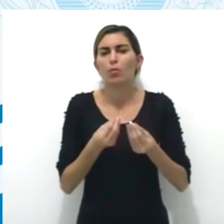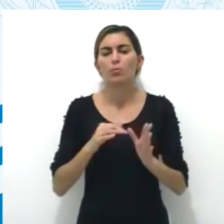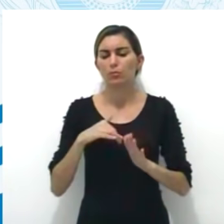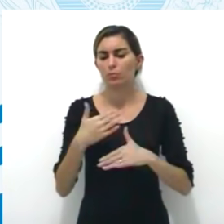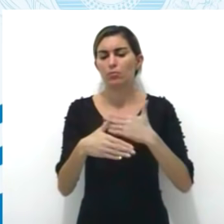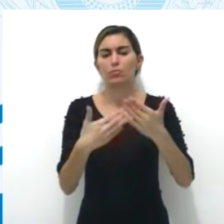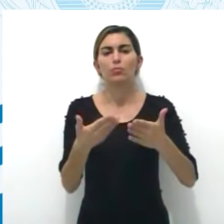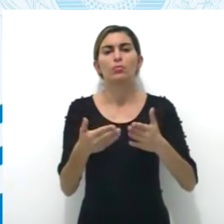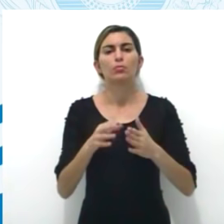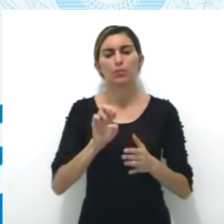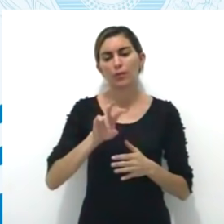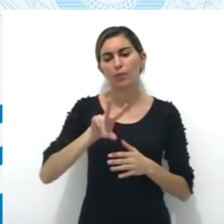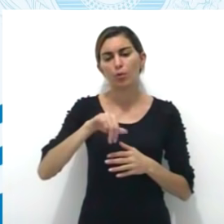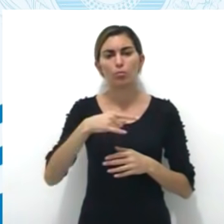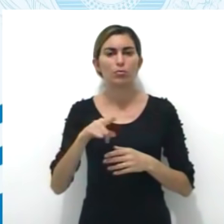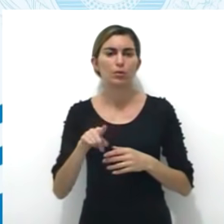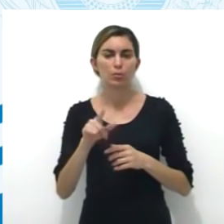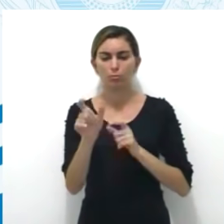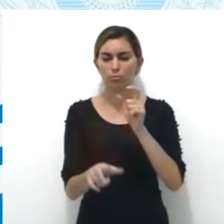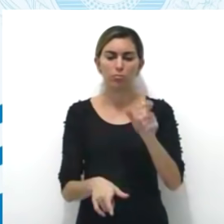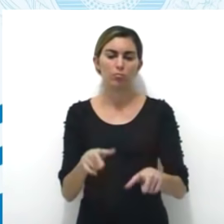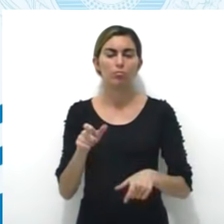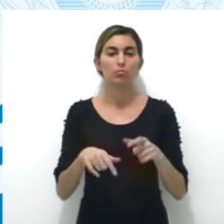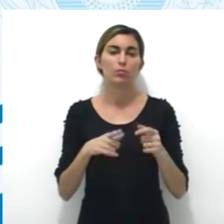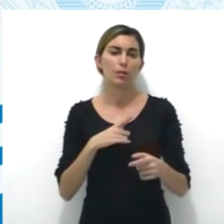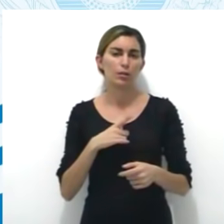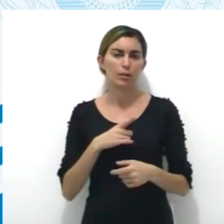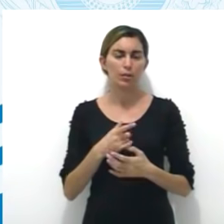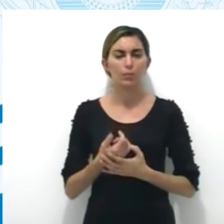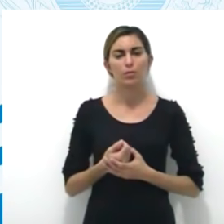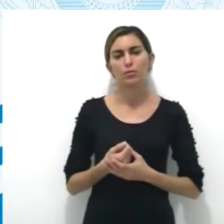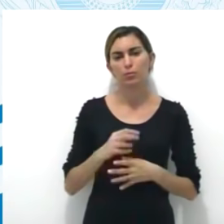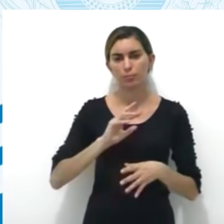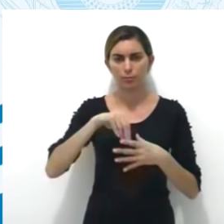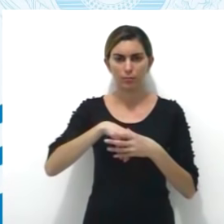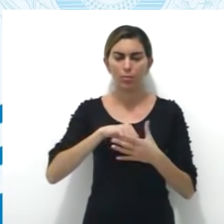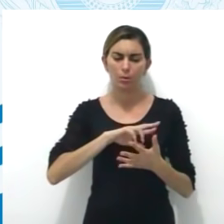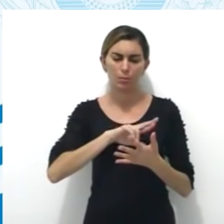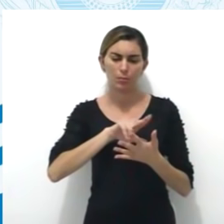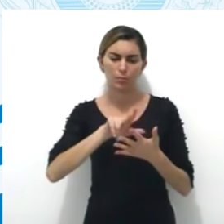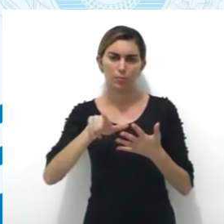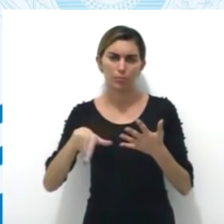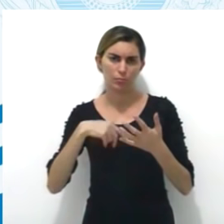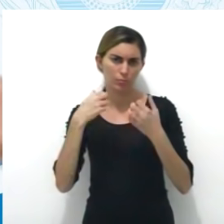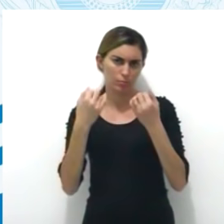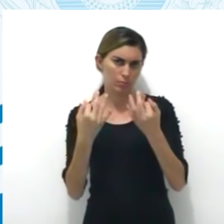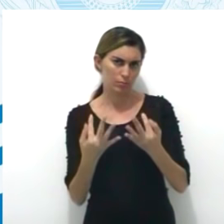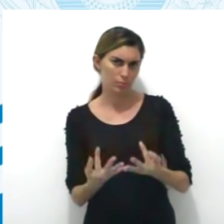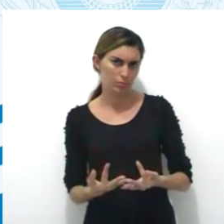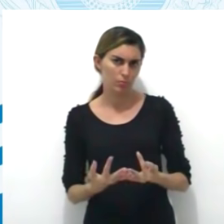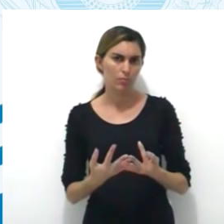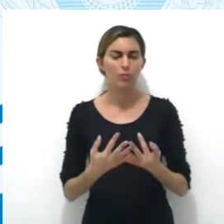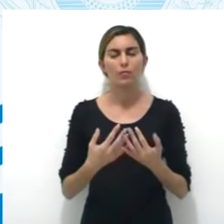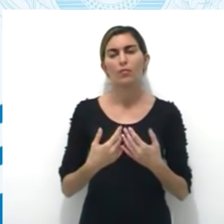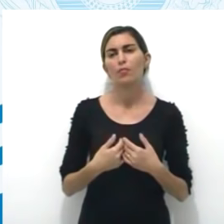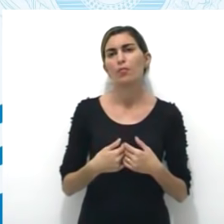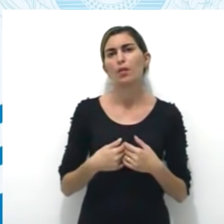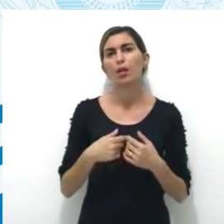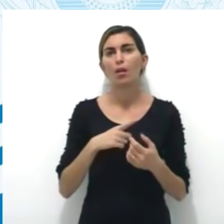como é que ocorre a evolução da espécie, né? Então, nós temos, dentre as inúmeras explicações